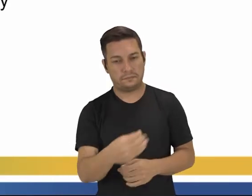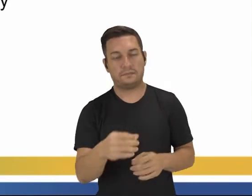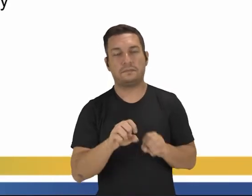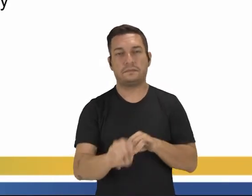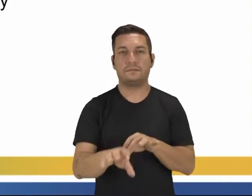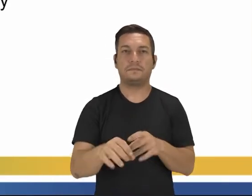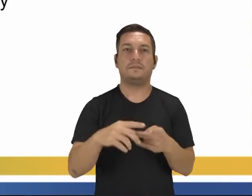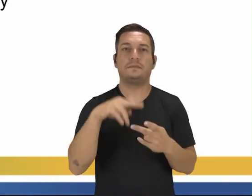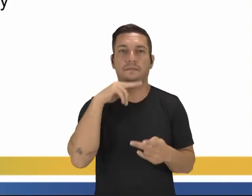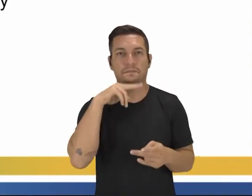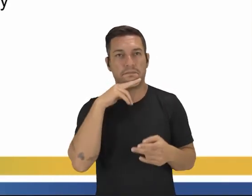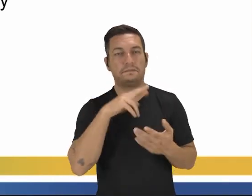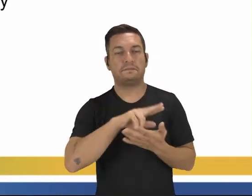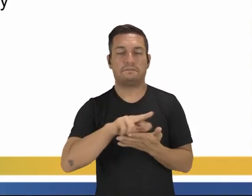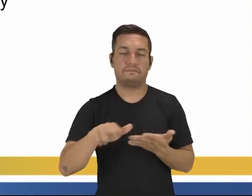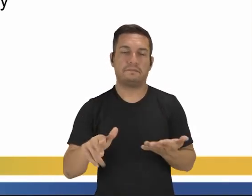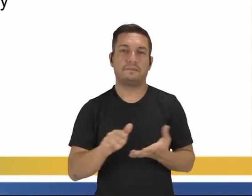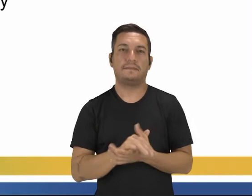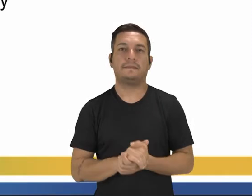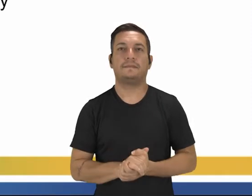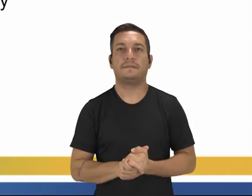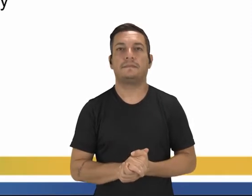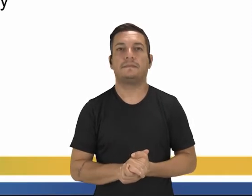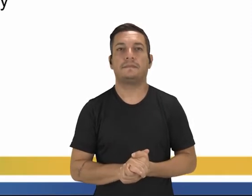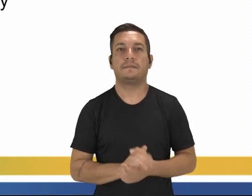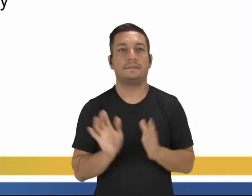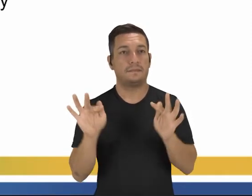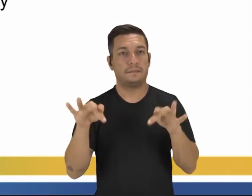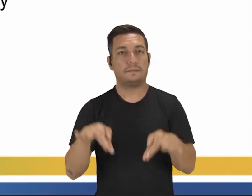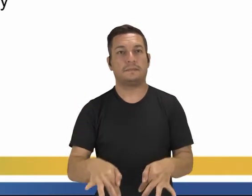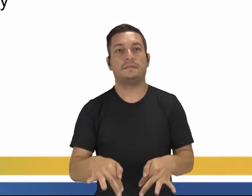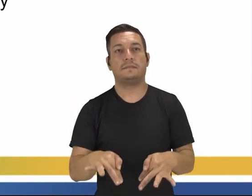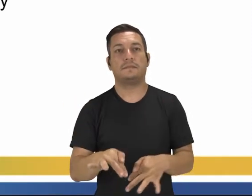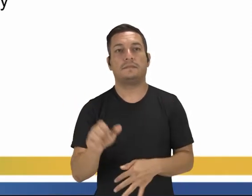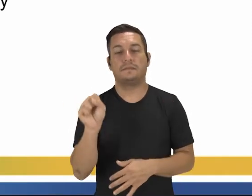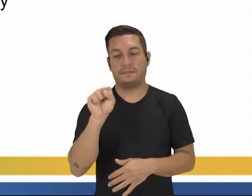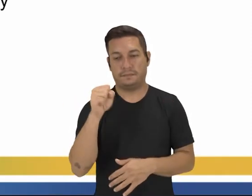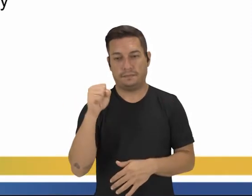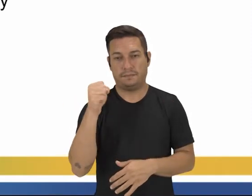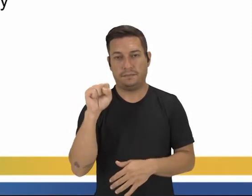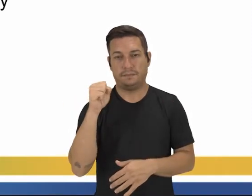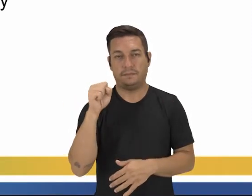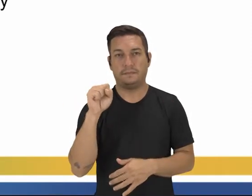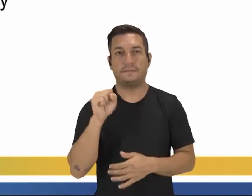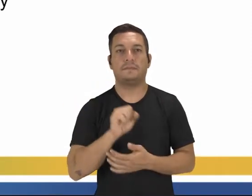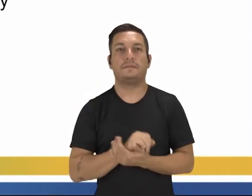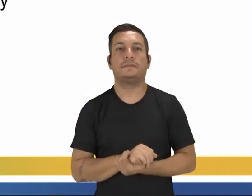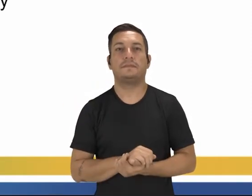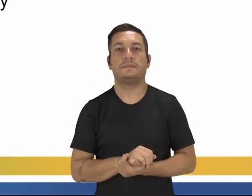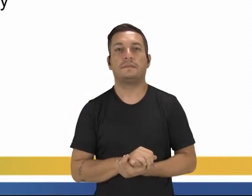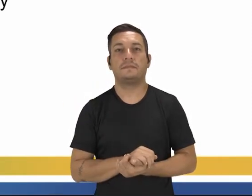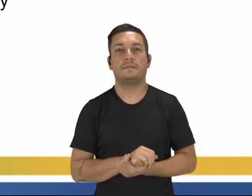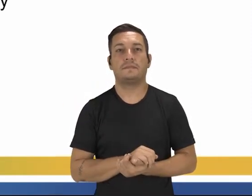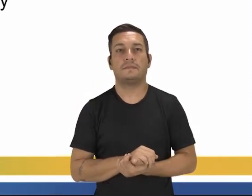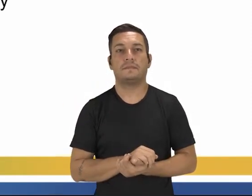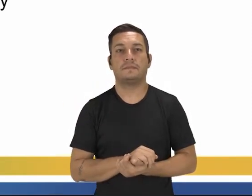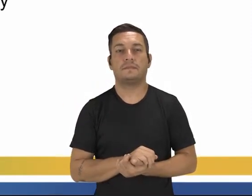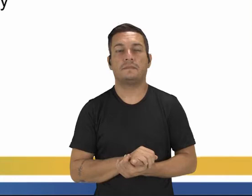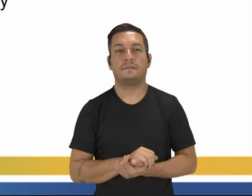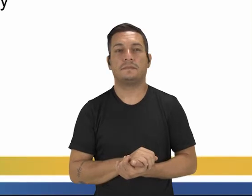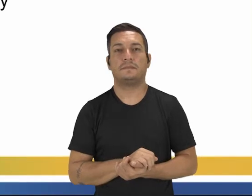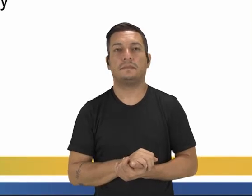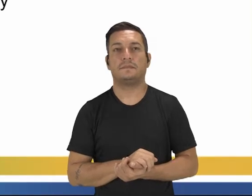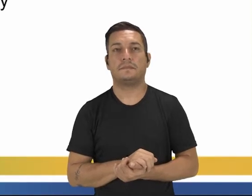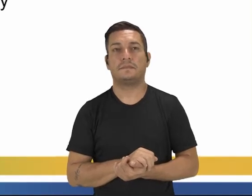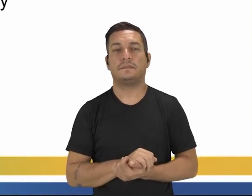filhos, netos e etc. E por fim, por lo general, em sua estrutura, encontramos uma relação